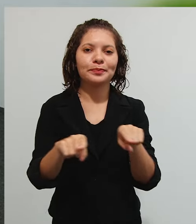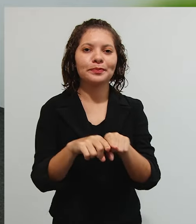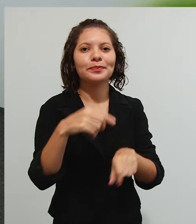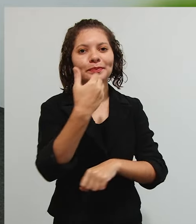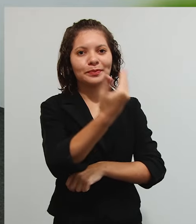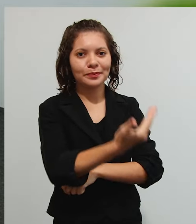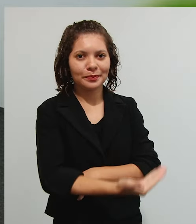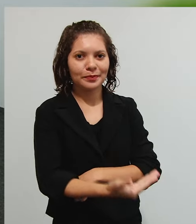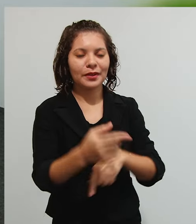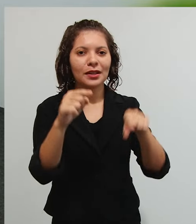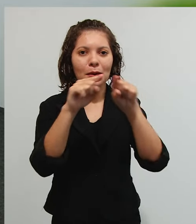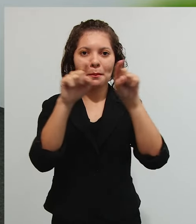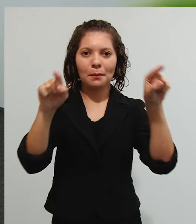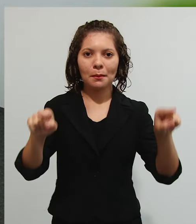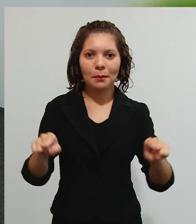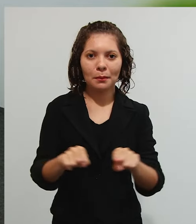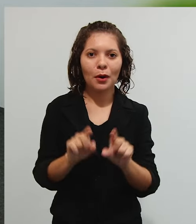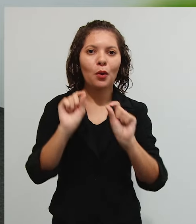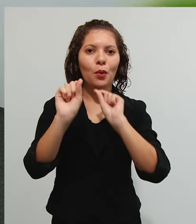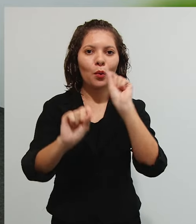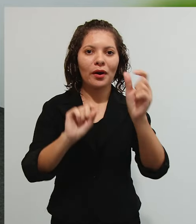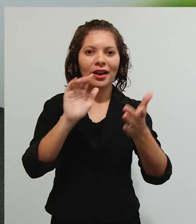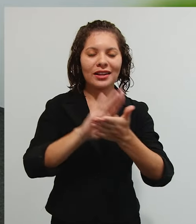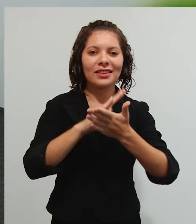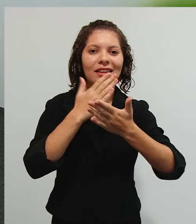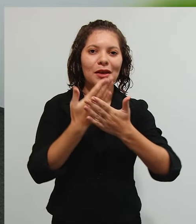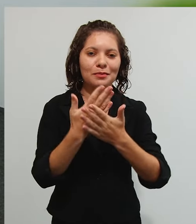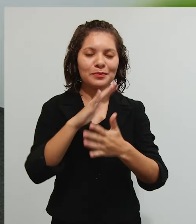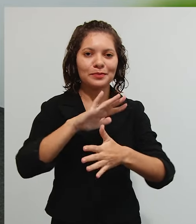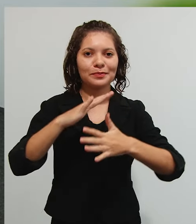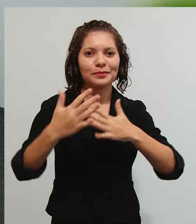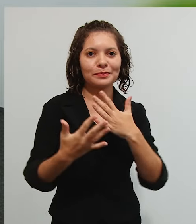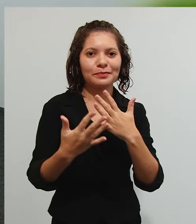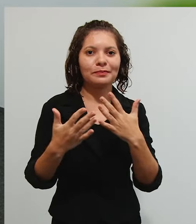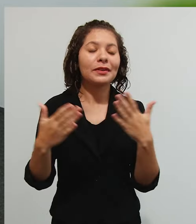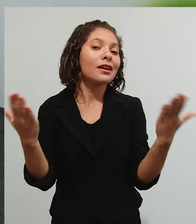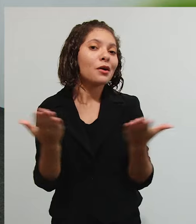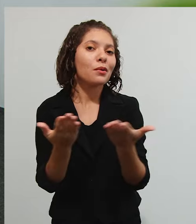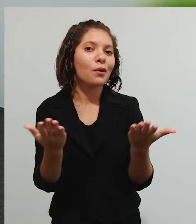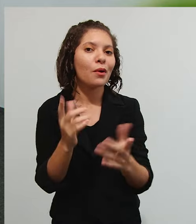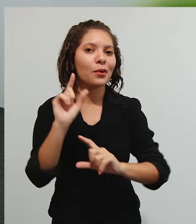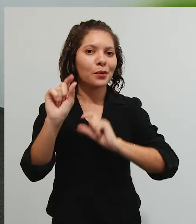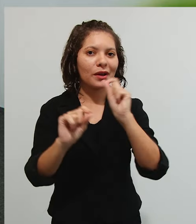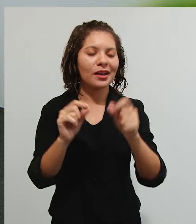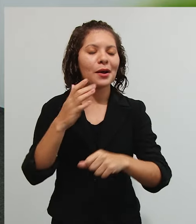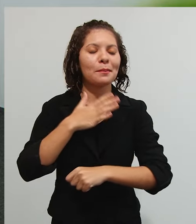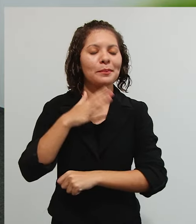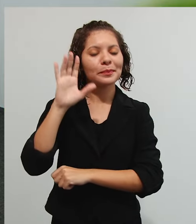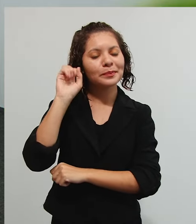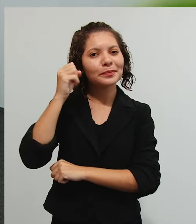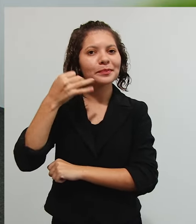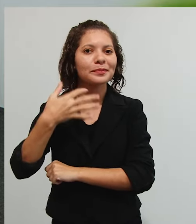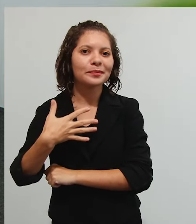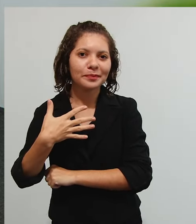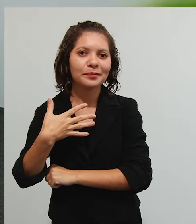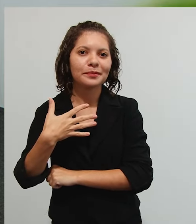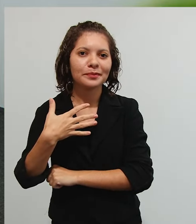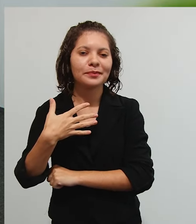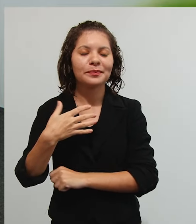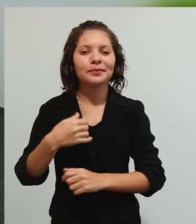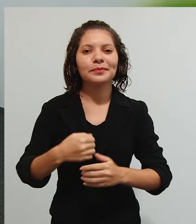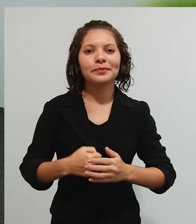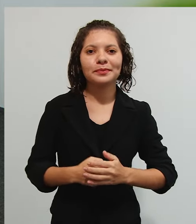verde. Do meu lado esquerdo temos a intérprete de Libras. Bom, agora irei fazer